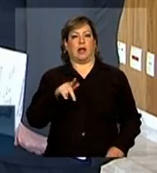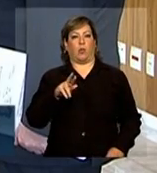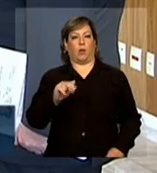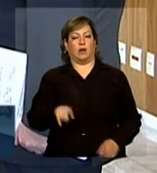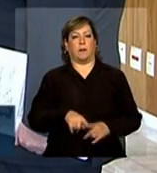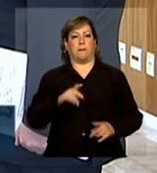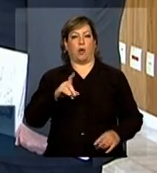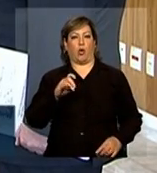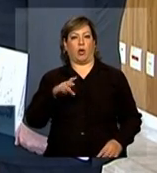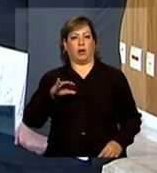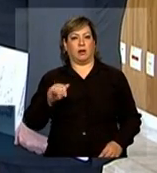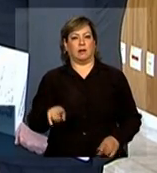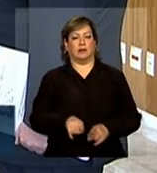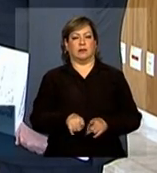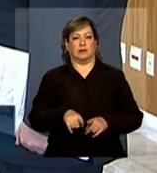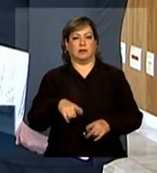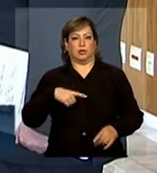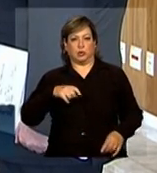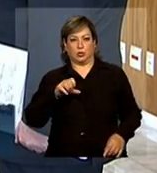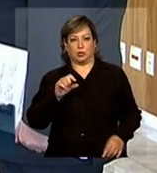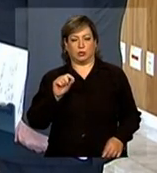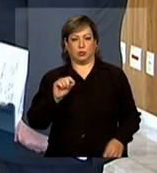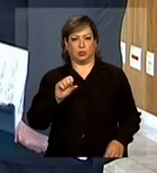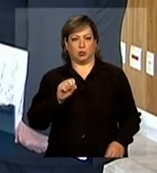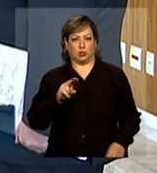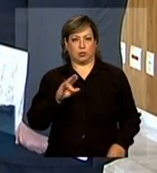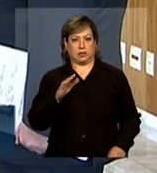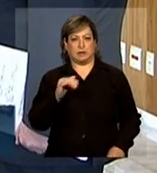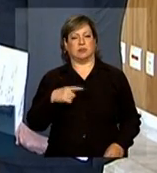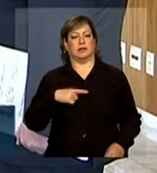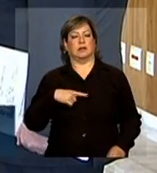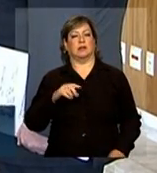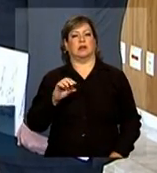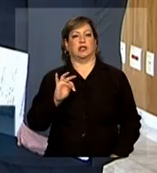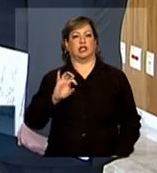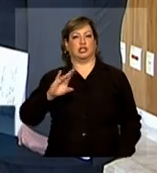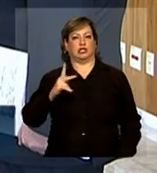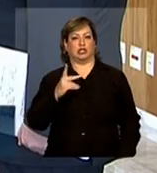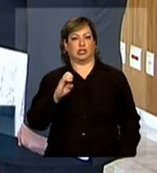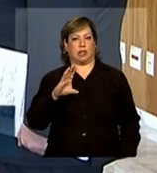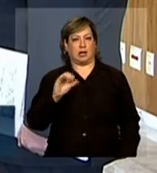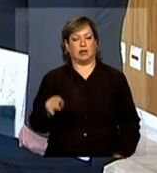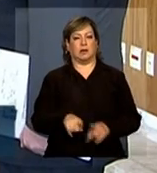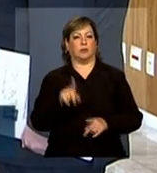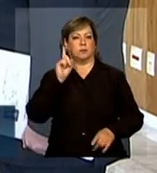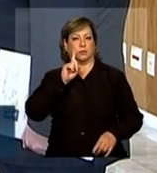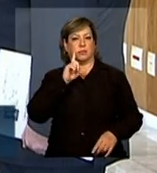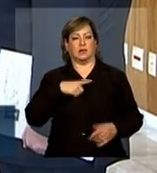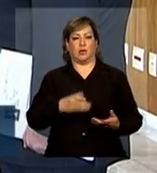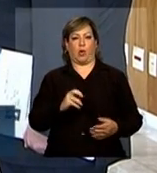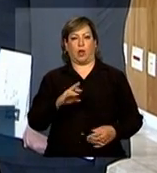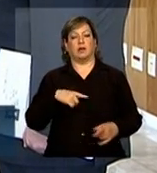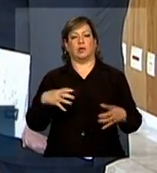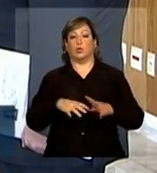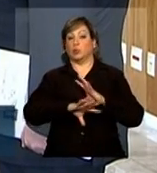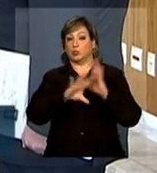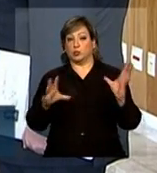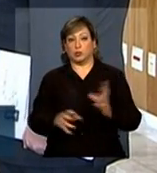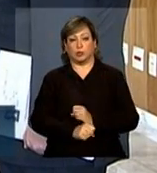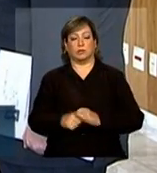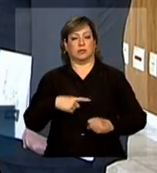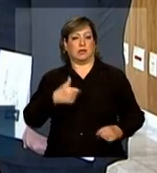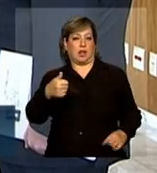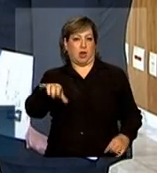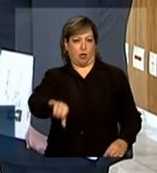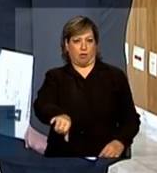Polônia, Suíça, Vietnã, do Kuwait, da República Tcheca, agora há pouco dos Estados Unidos e, neste momento, da Coreia